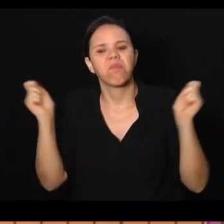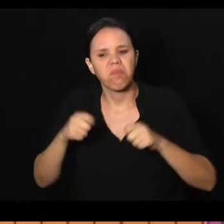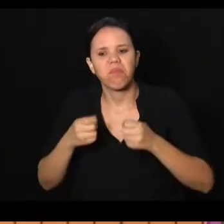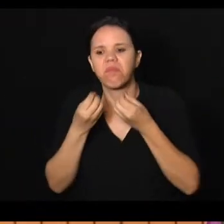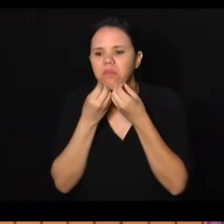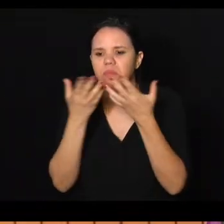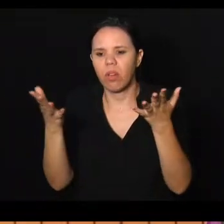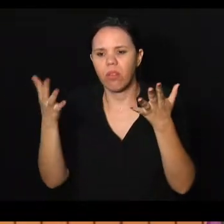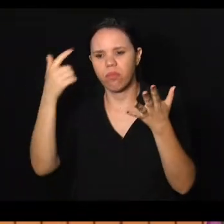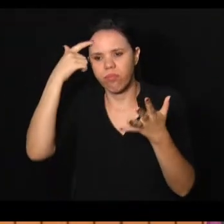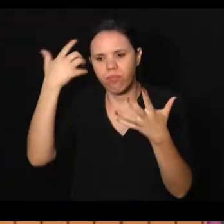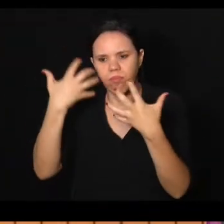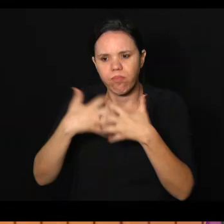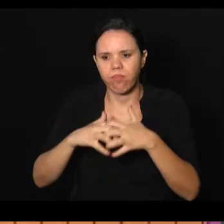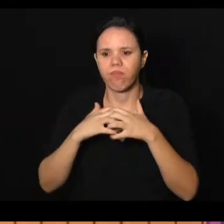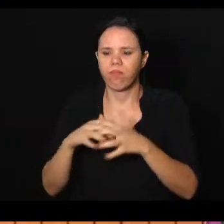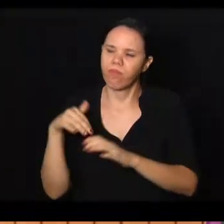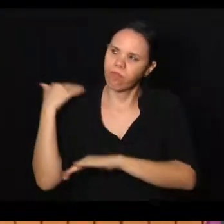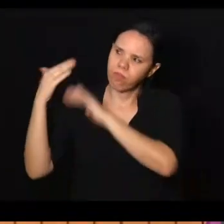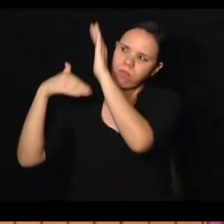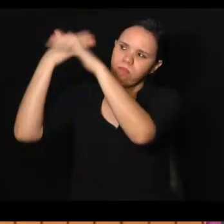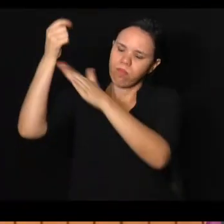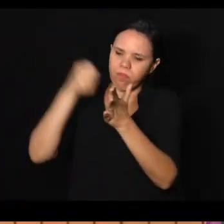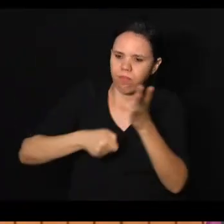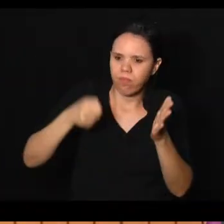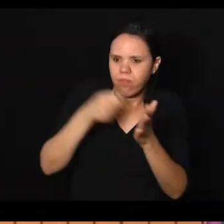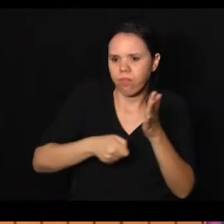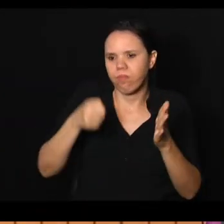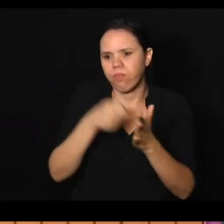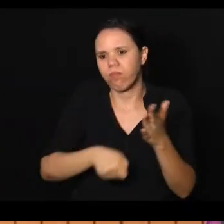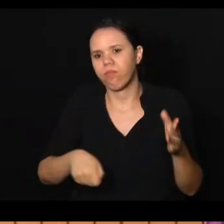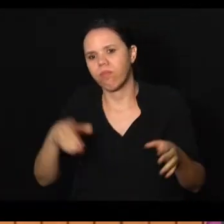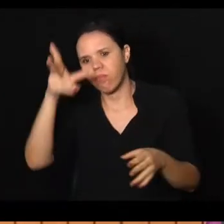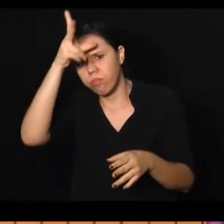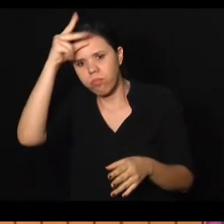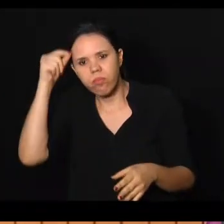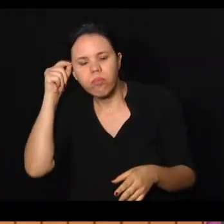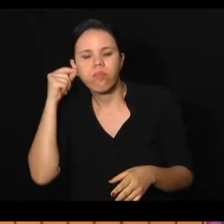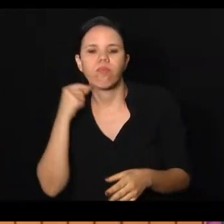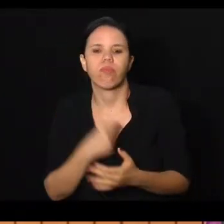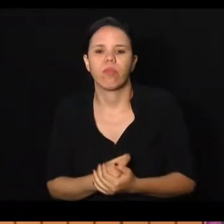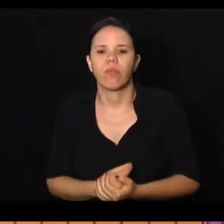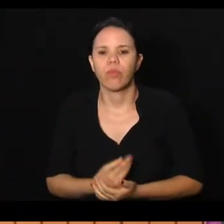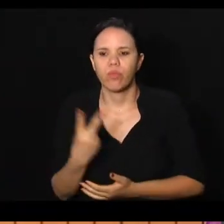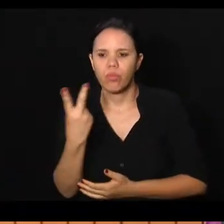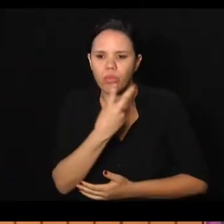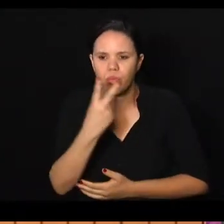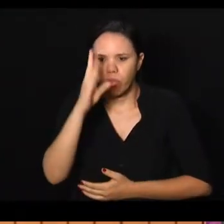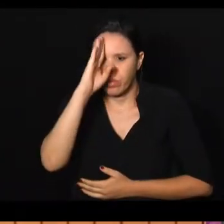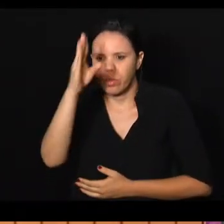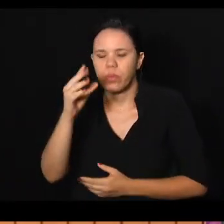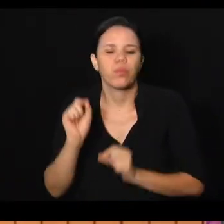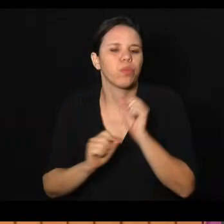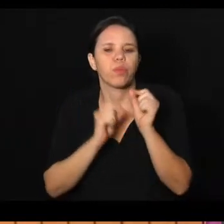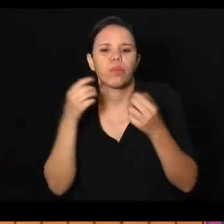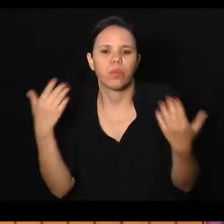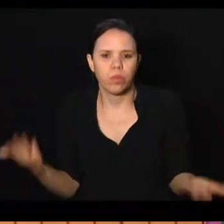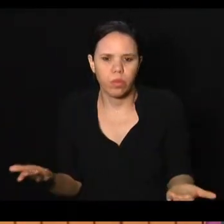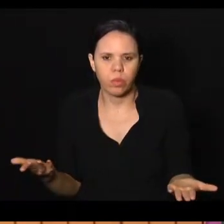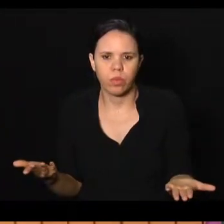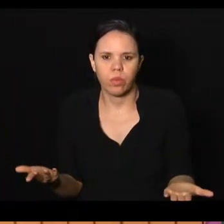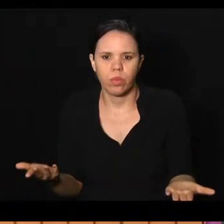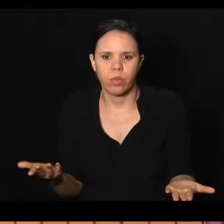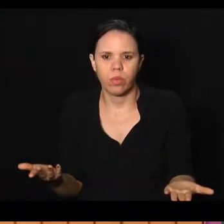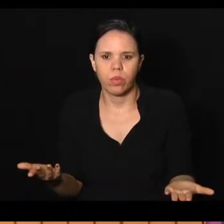uma reflexão do avanço de políticas públicas centradas em dois eixos importantes que nós não podemos desconsiderar: